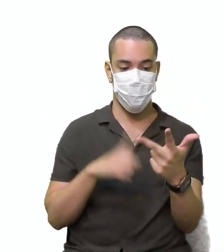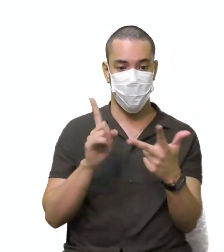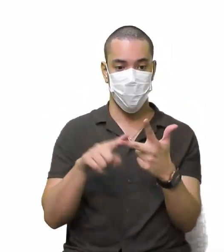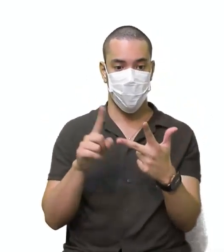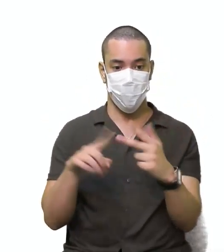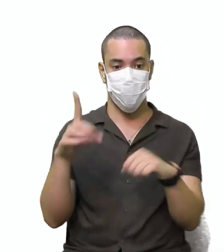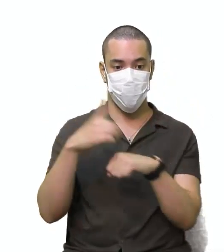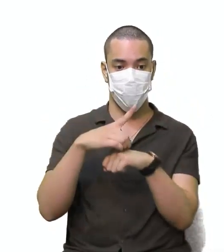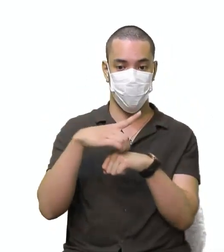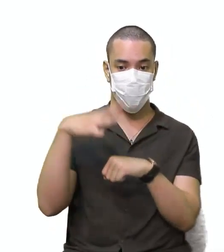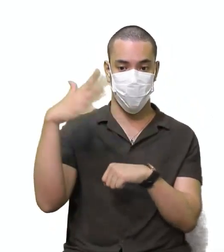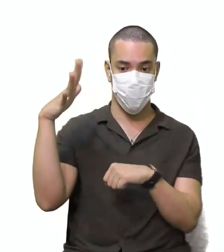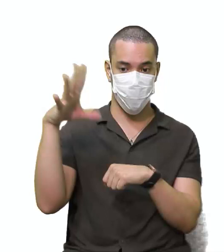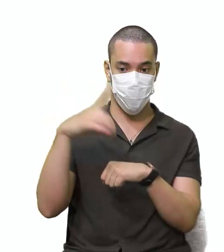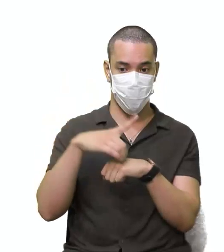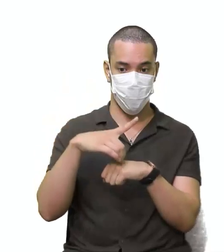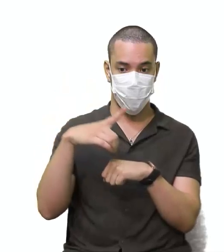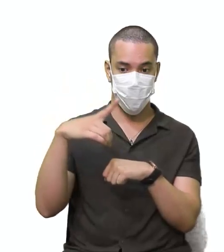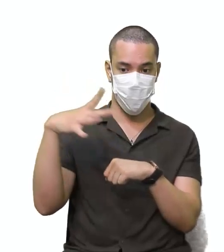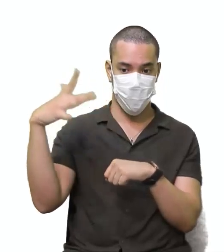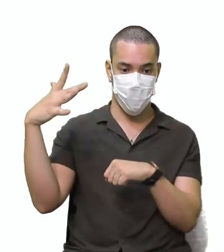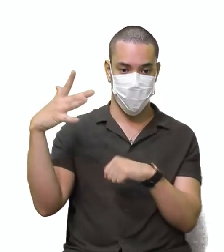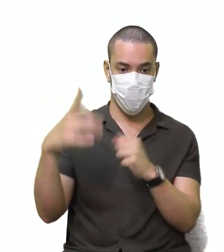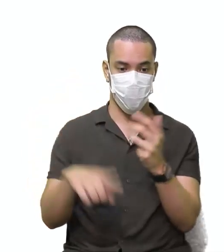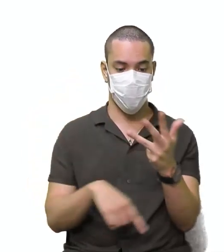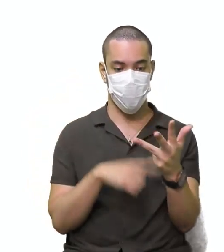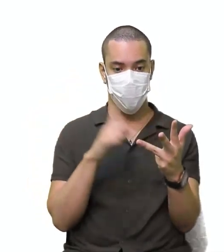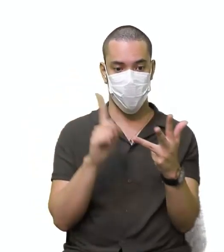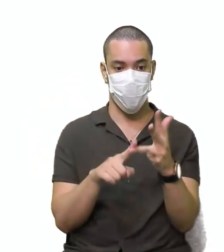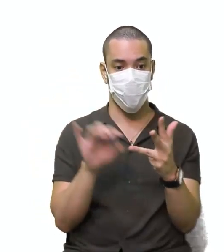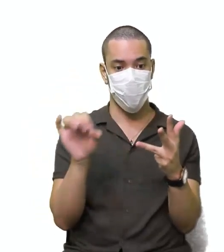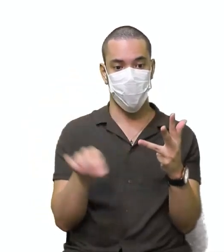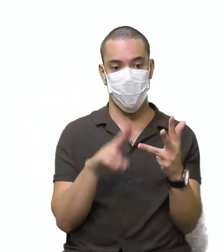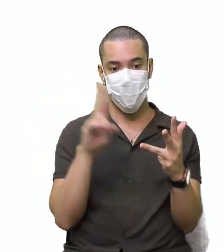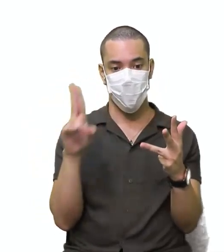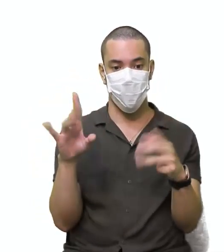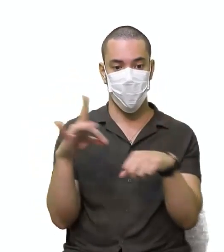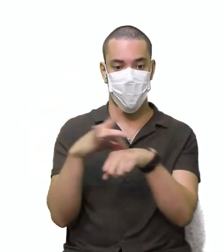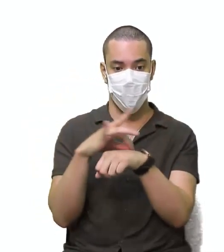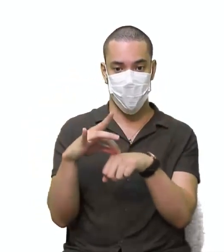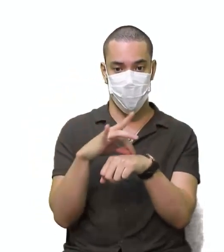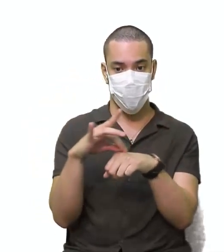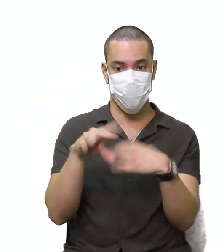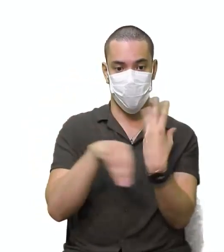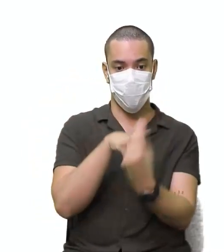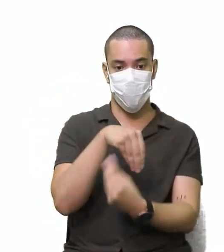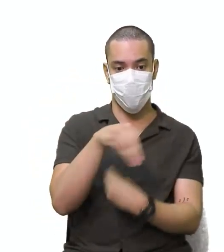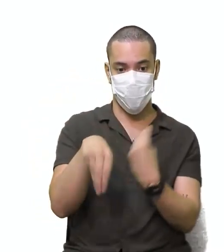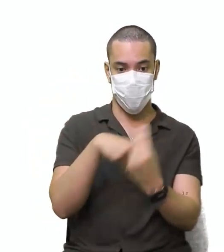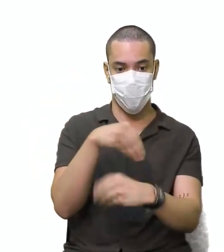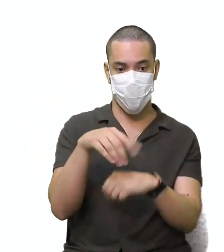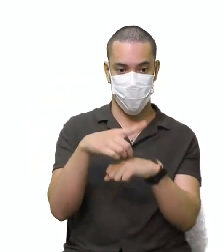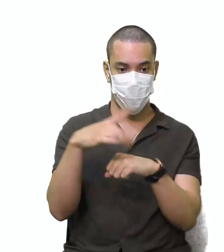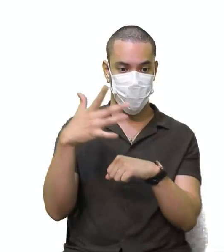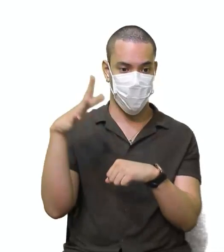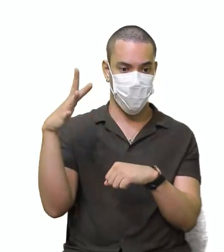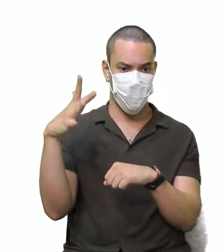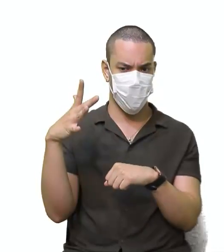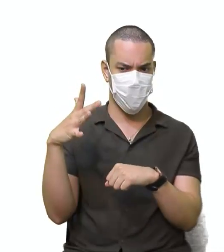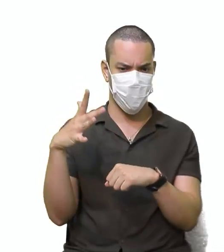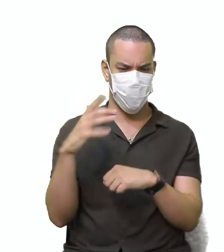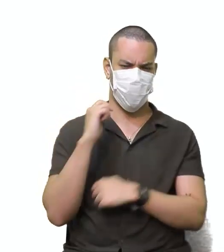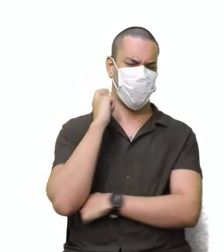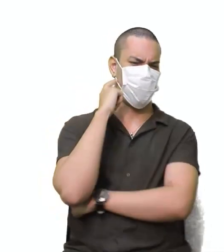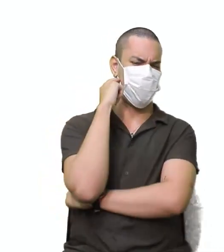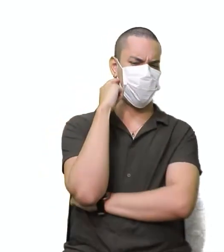Trata-se da cor dourada? Ou trata-se da cor preto e dourado? Ah, prof, eu